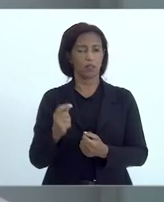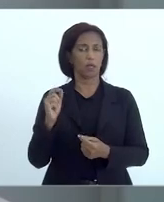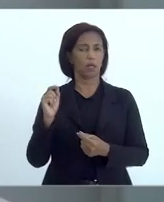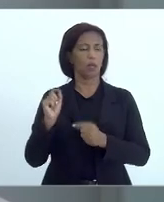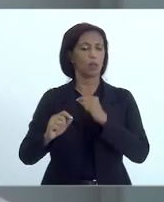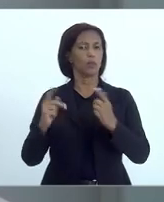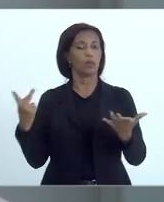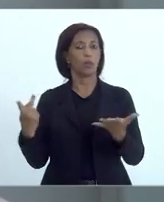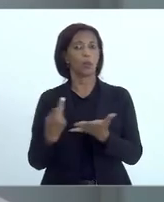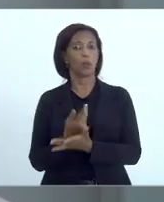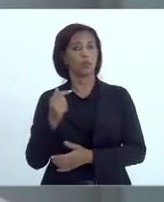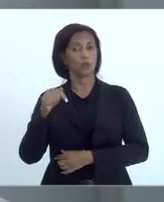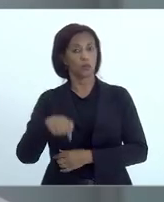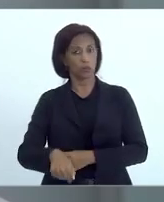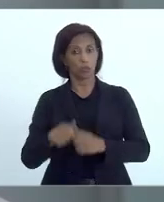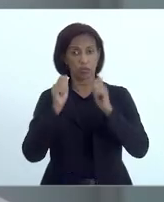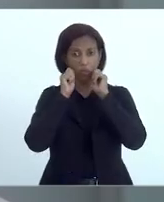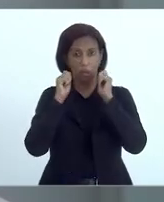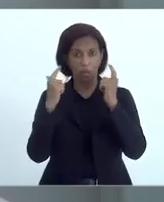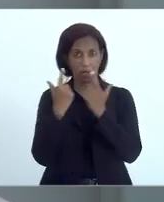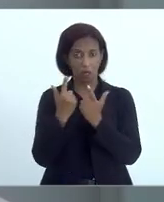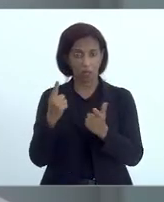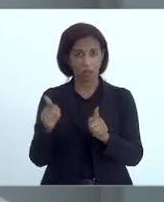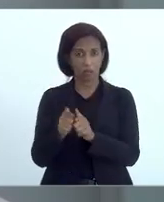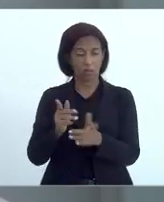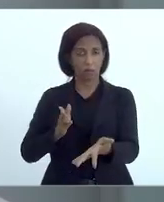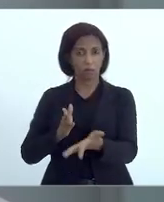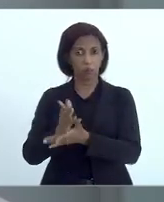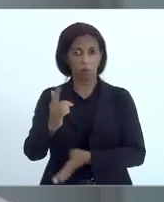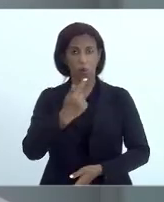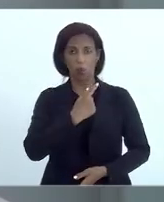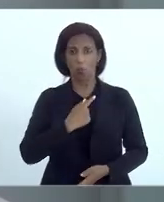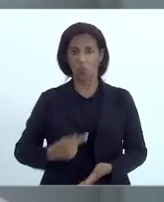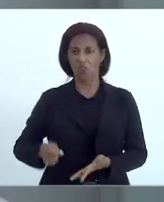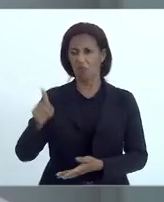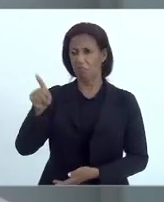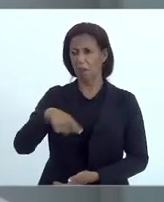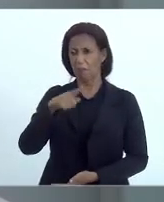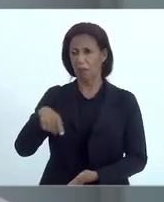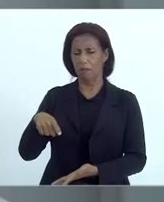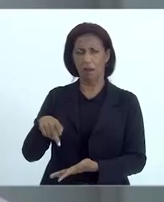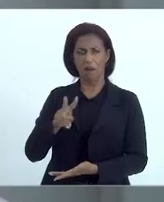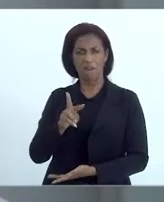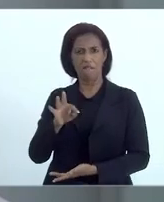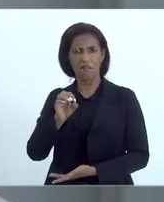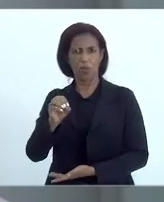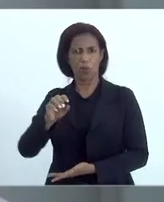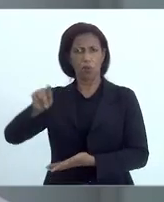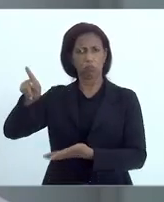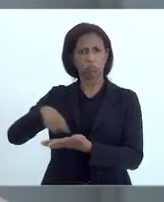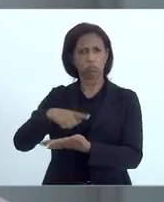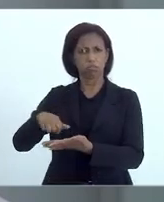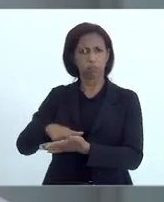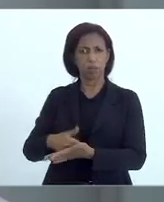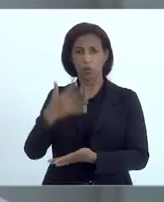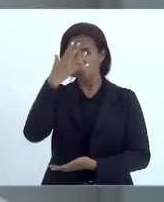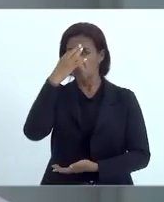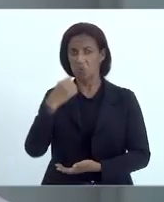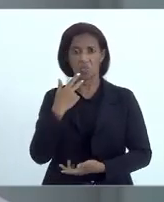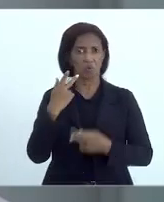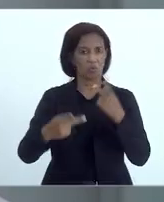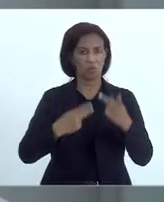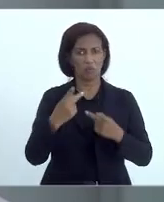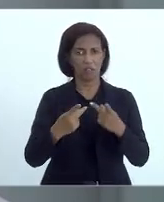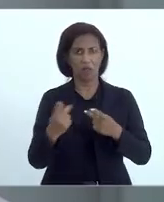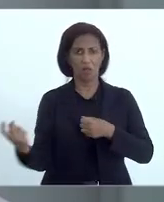hoje essa casa aqui também a provar legítimo o governador vetou não sei o que foi falado com o governador o governador